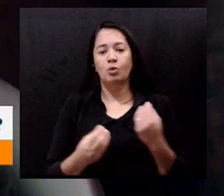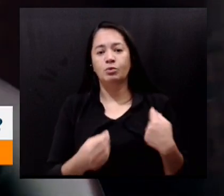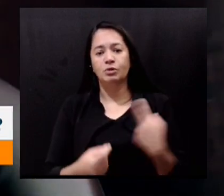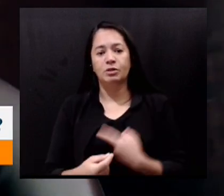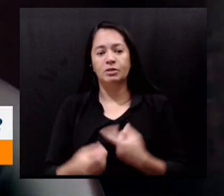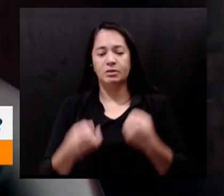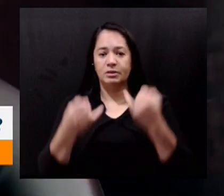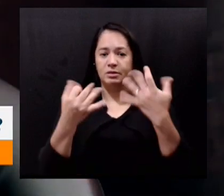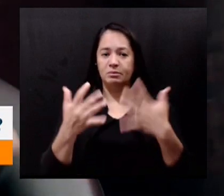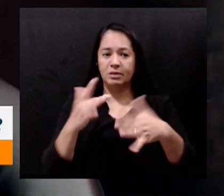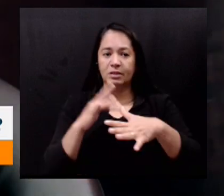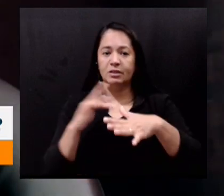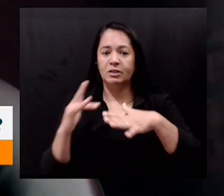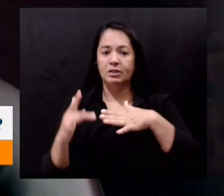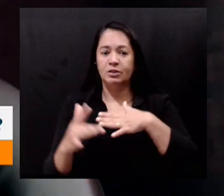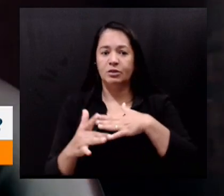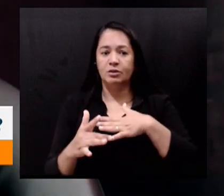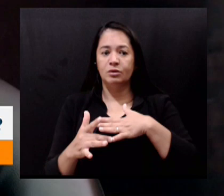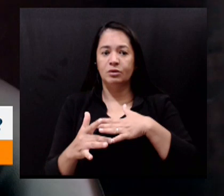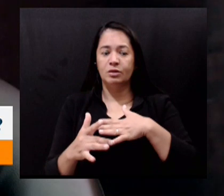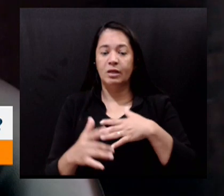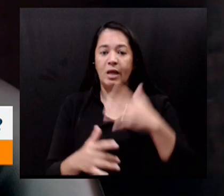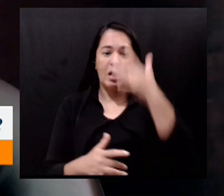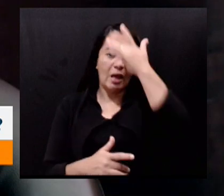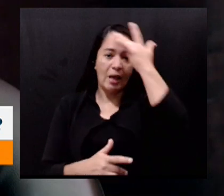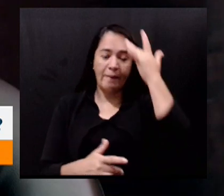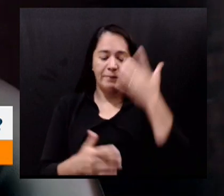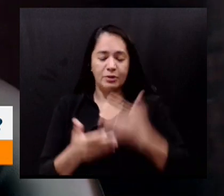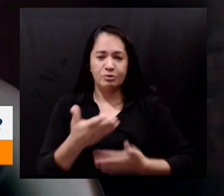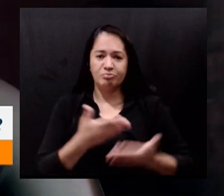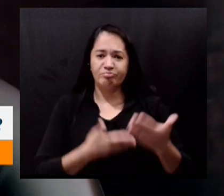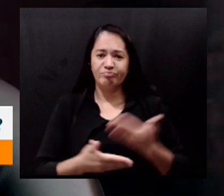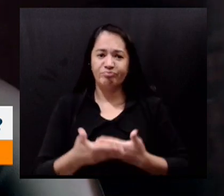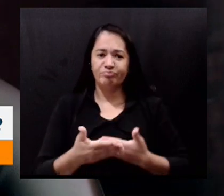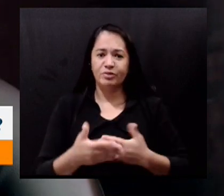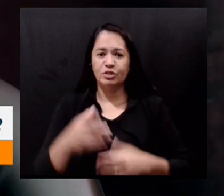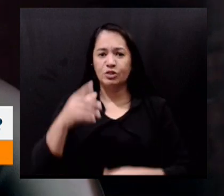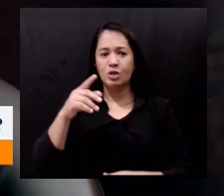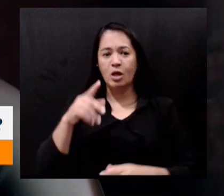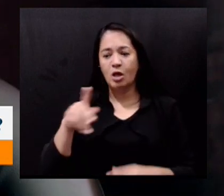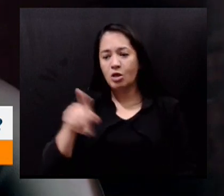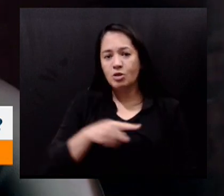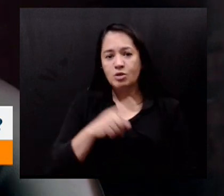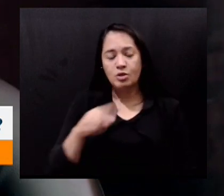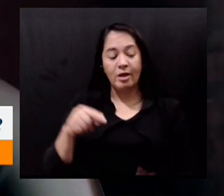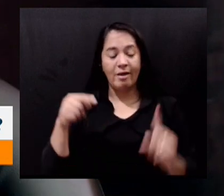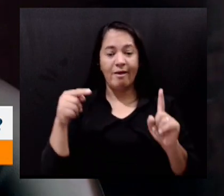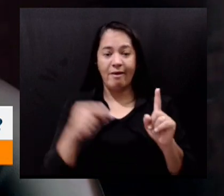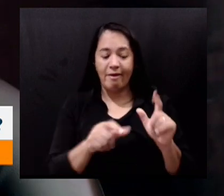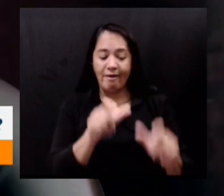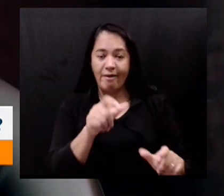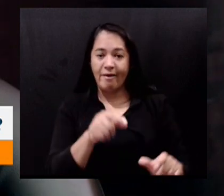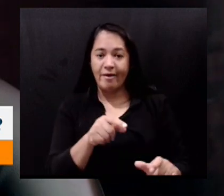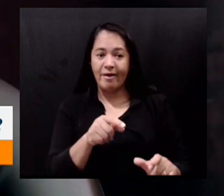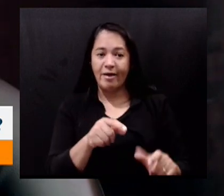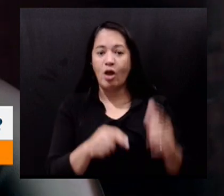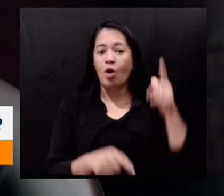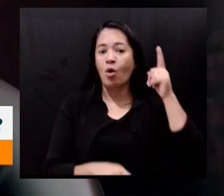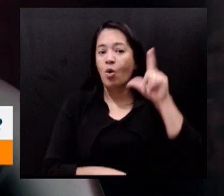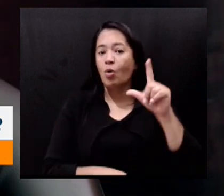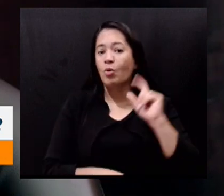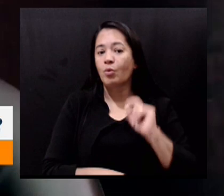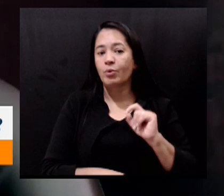social, então as pessoas que se envolvem no cancelamento, elas têm ganhos como